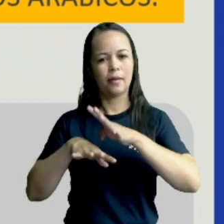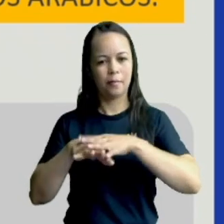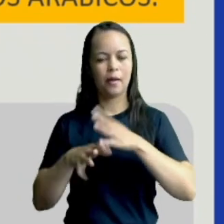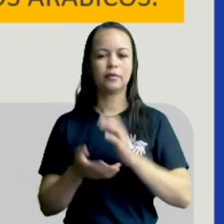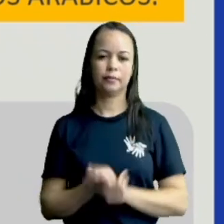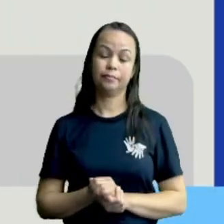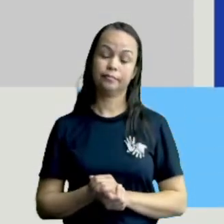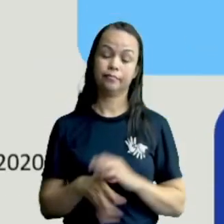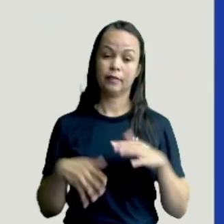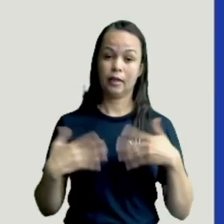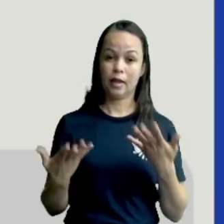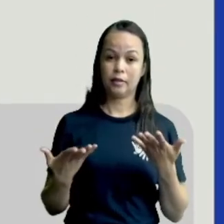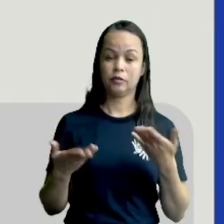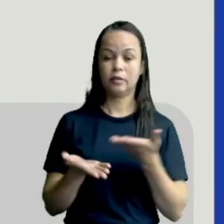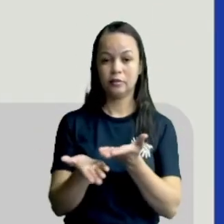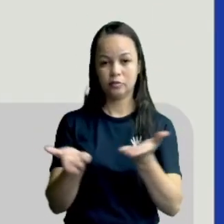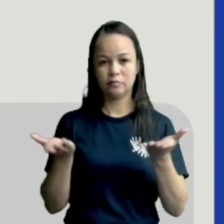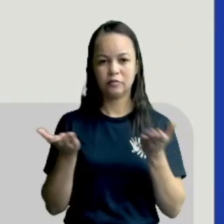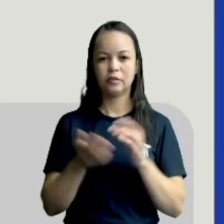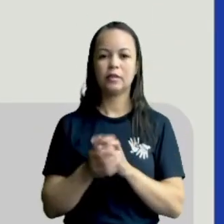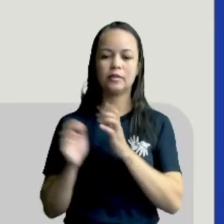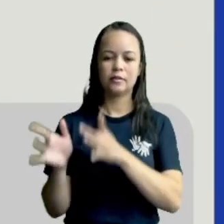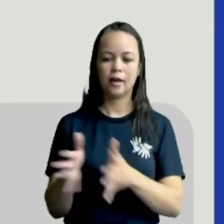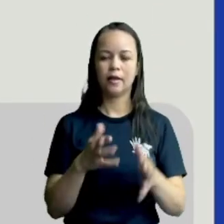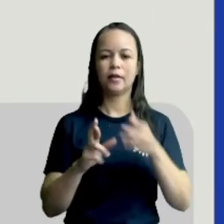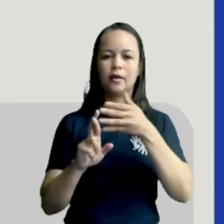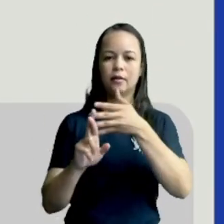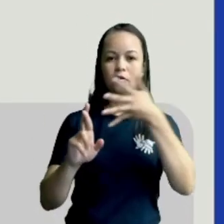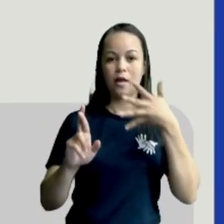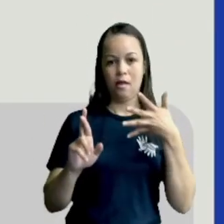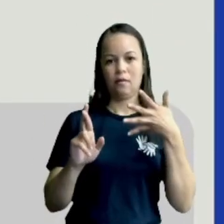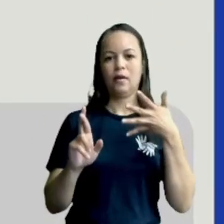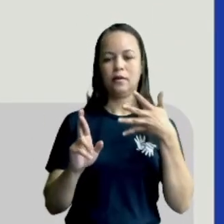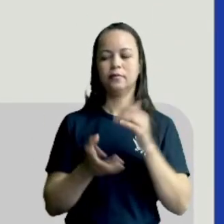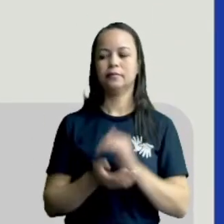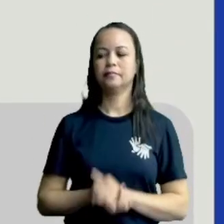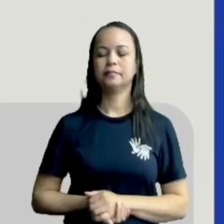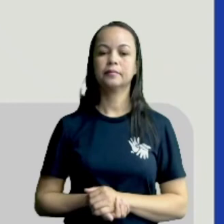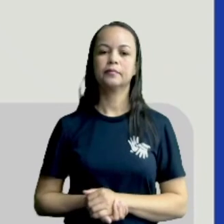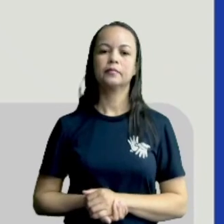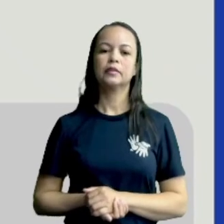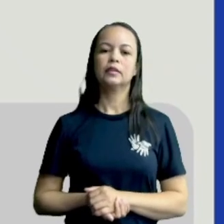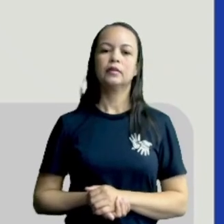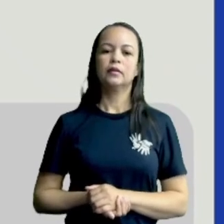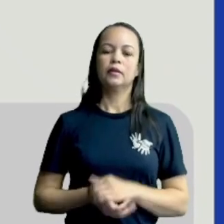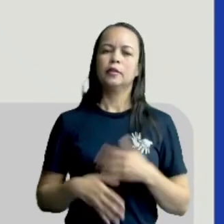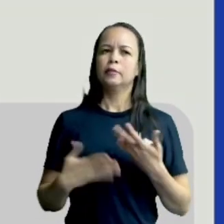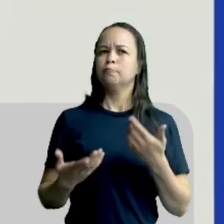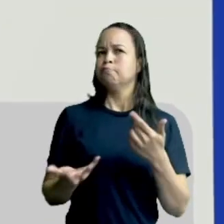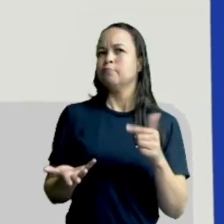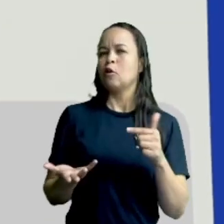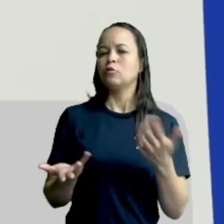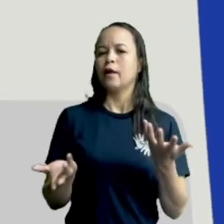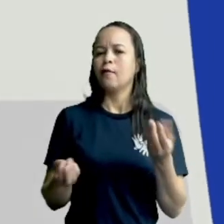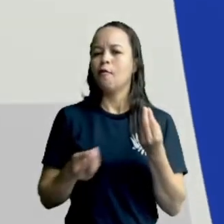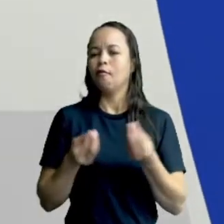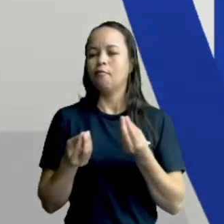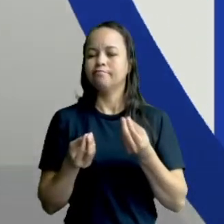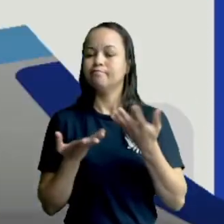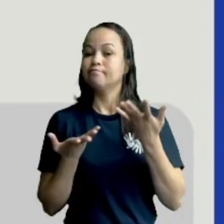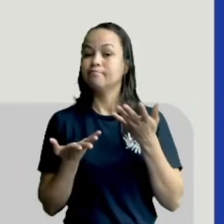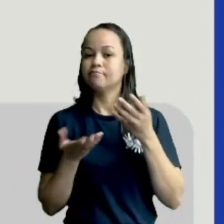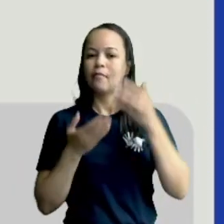isso que eu queria deixar para vocês. Segue a nossa referência e não tem como não